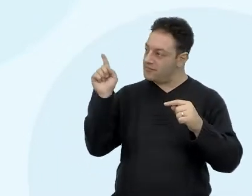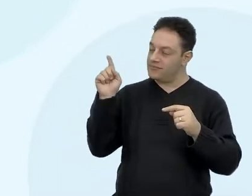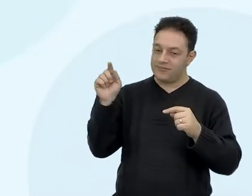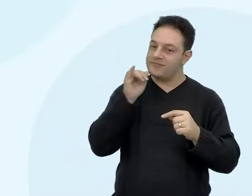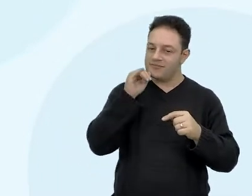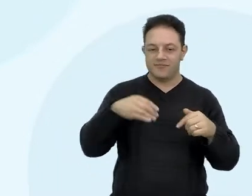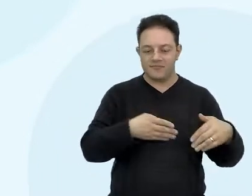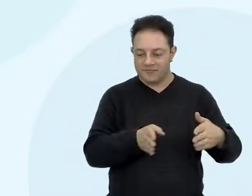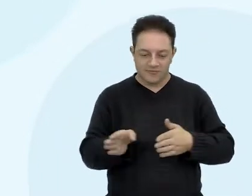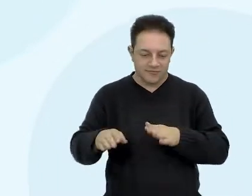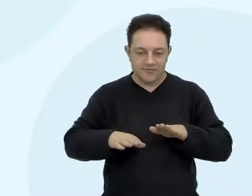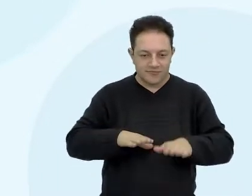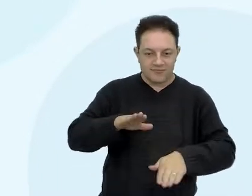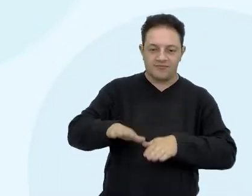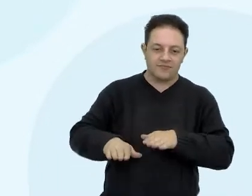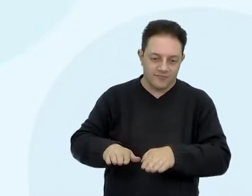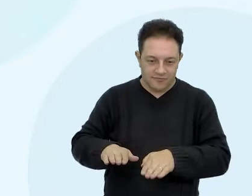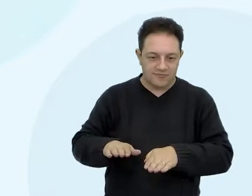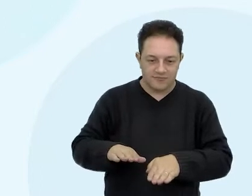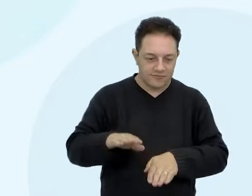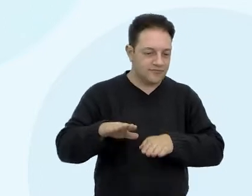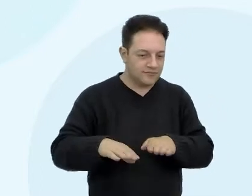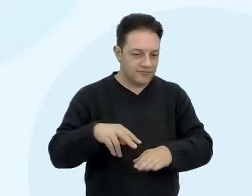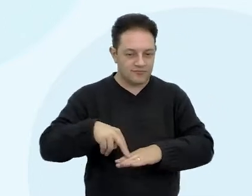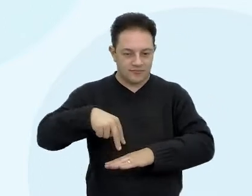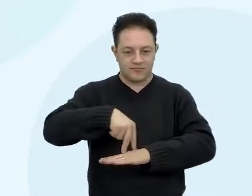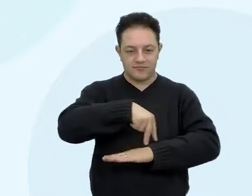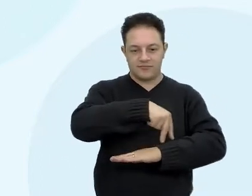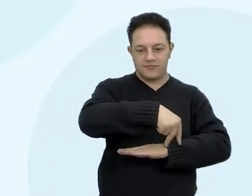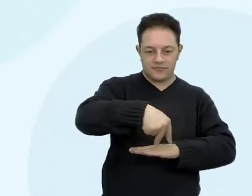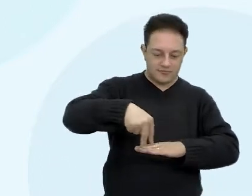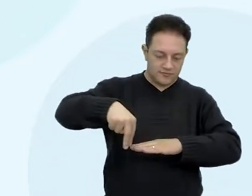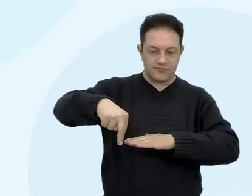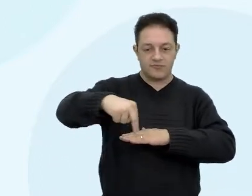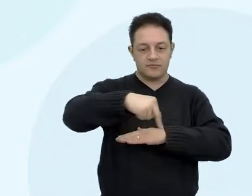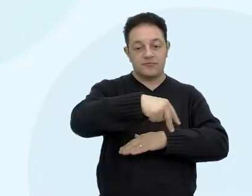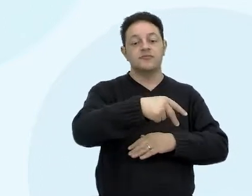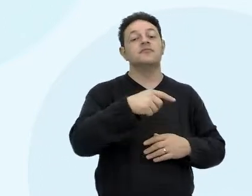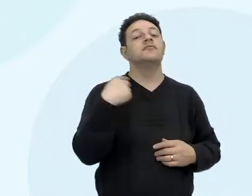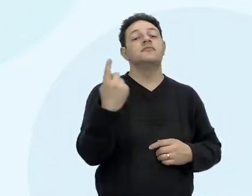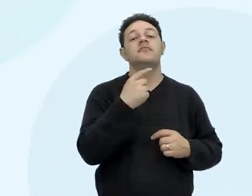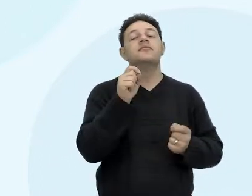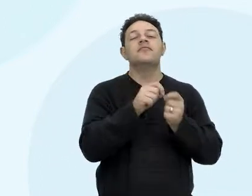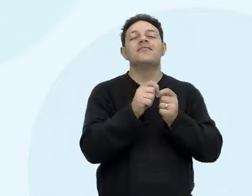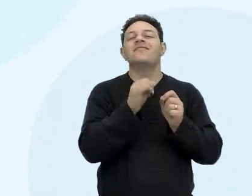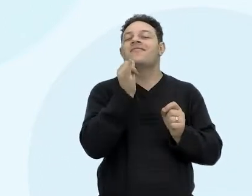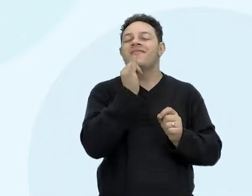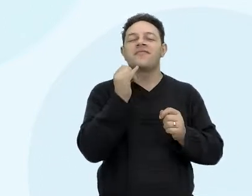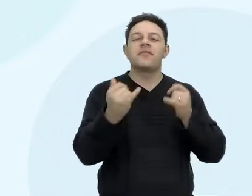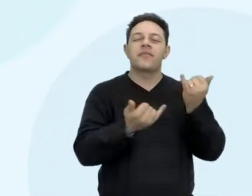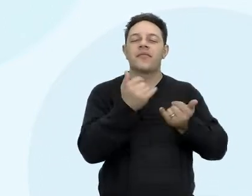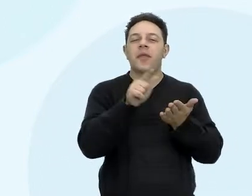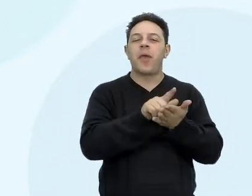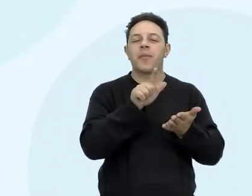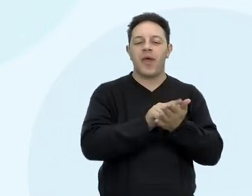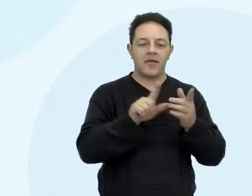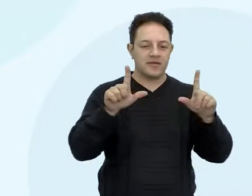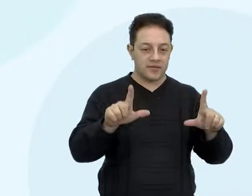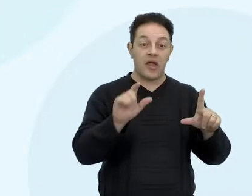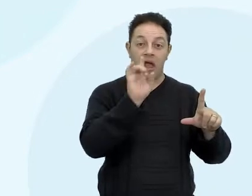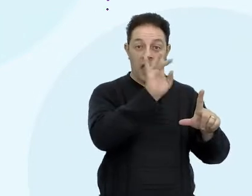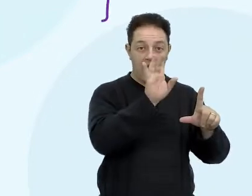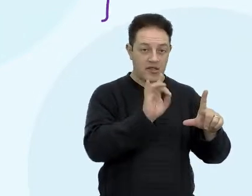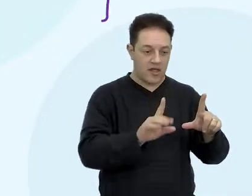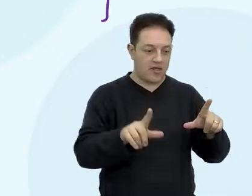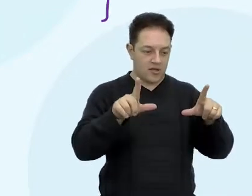trilha que eles pisaram e fizeram no estúdio maior que a gente tem aqui, a gente fez com sulfite. Cada sulfite